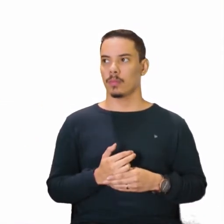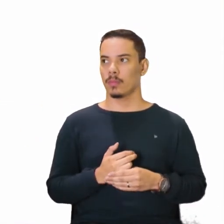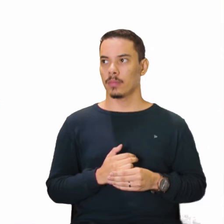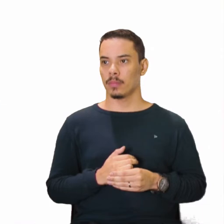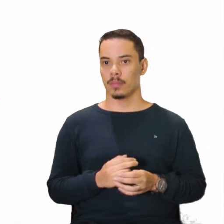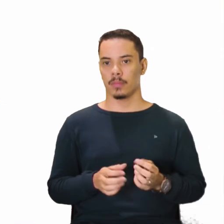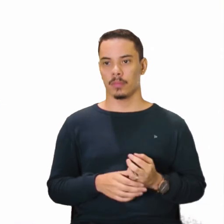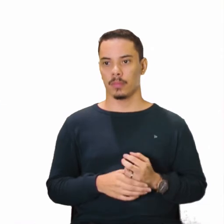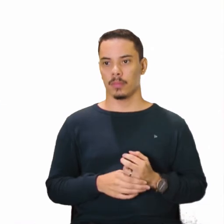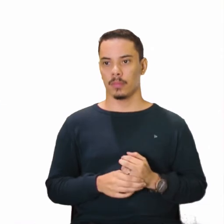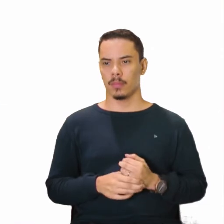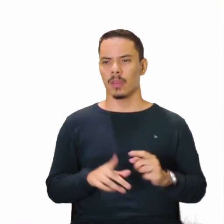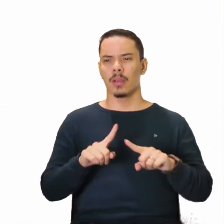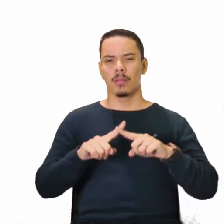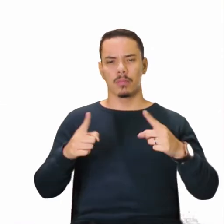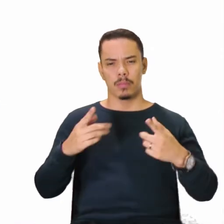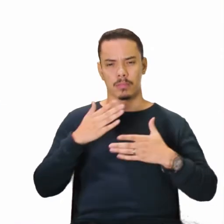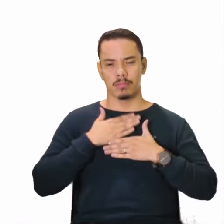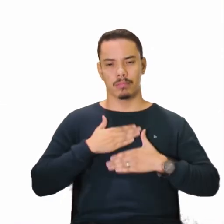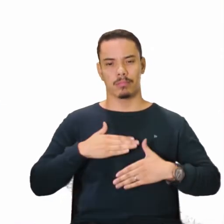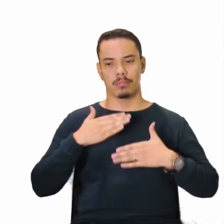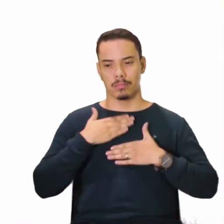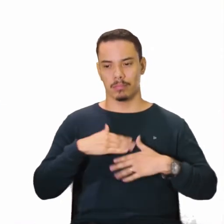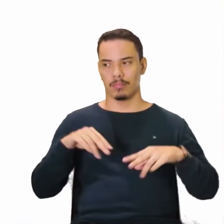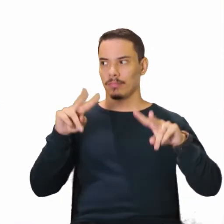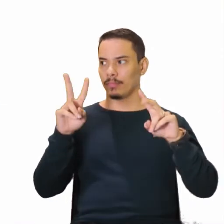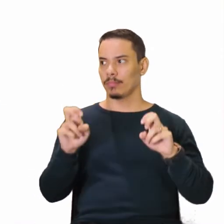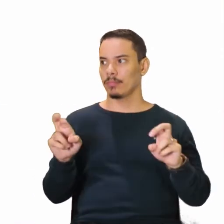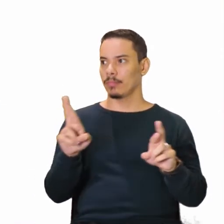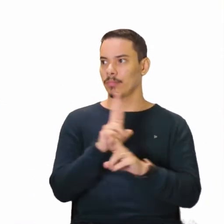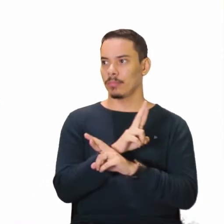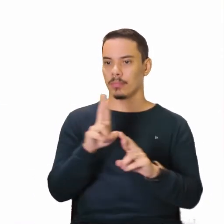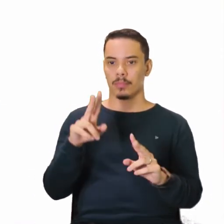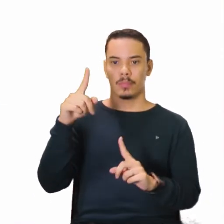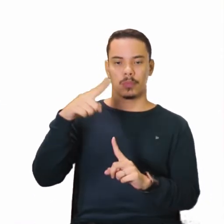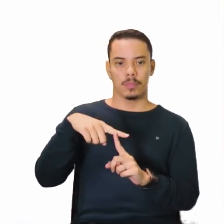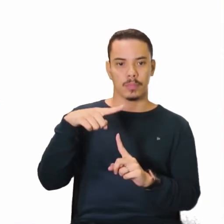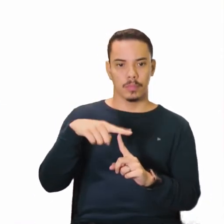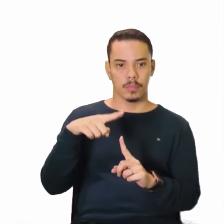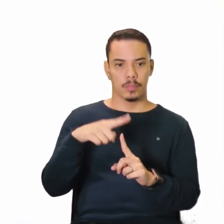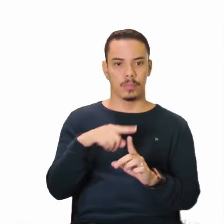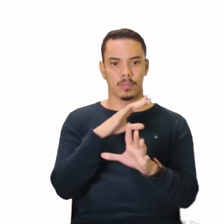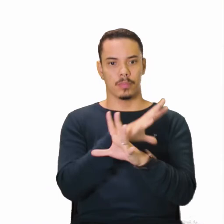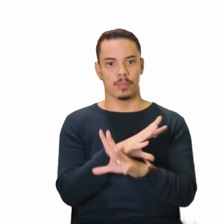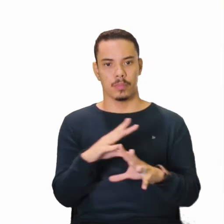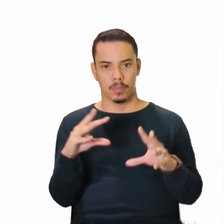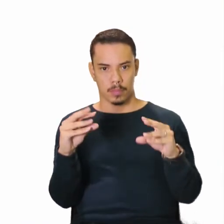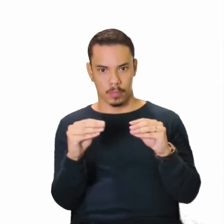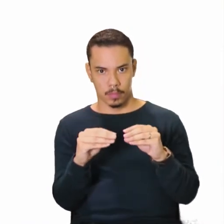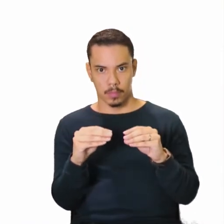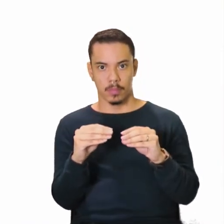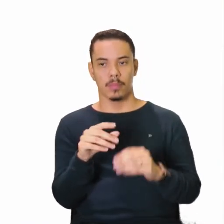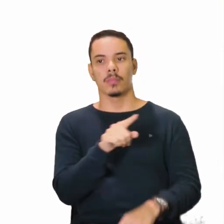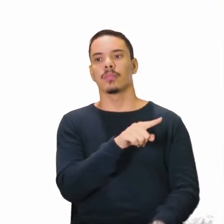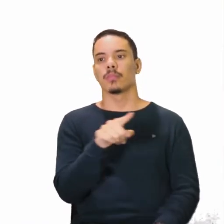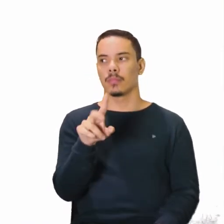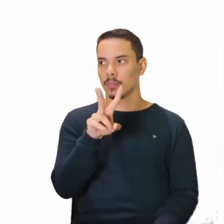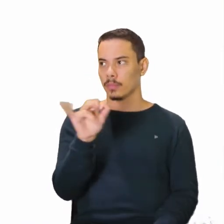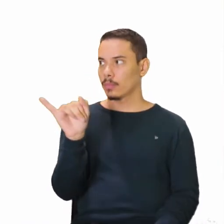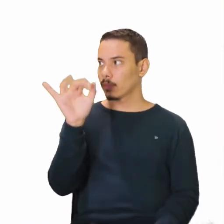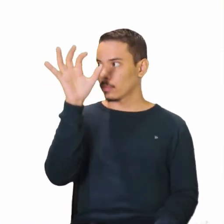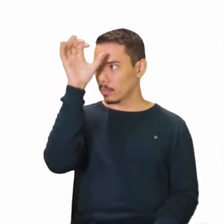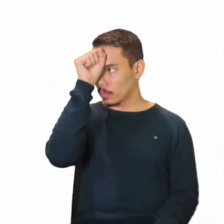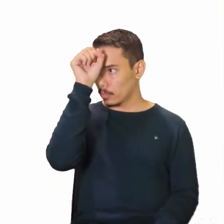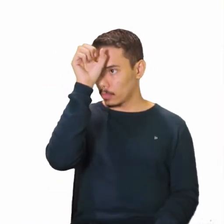fiquem tranquilos, tá bom? Em relação aos tipos de conjunções subordinadas, você vai aprender